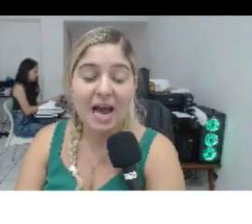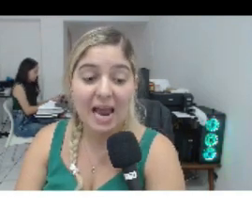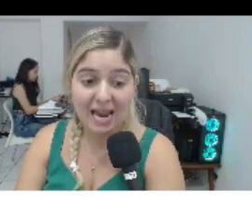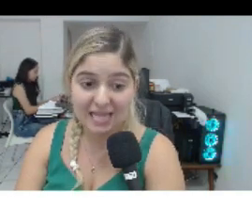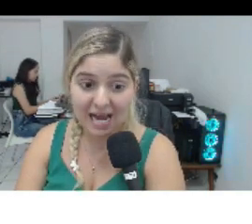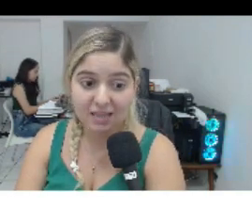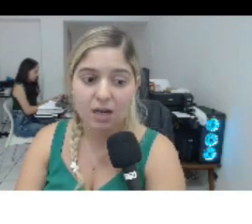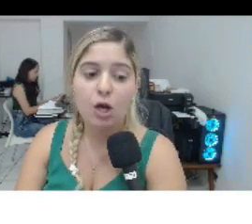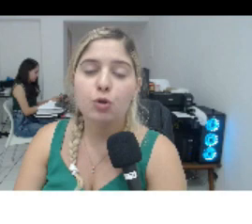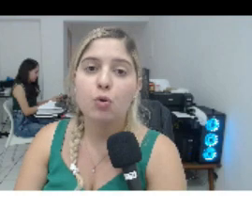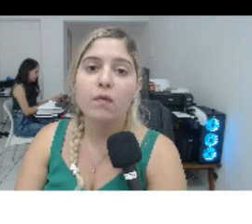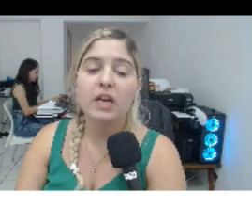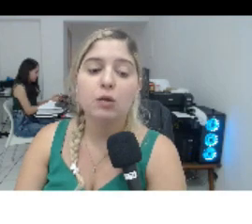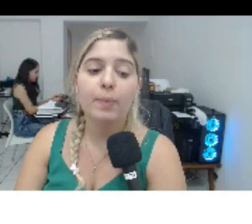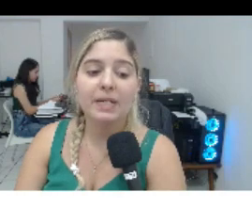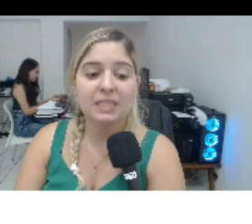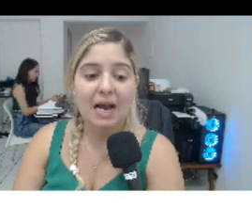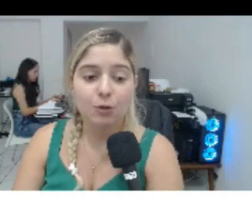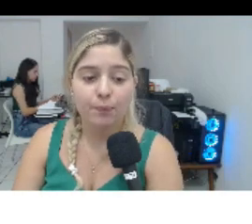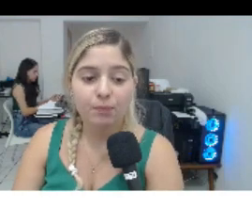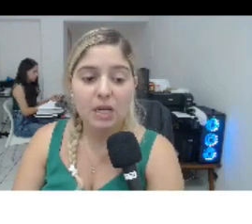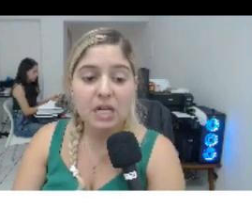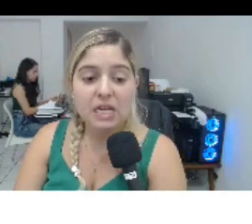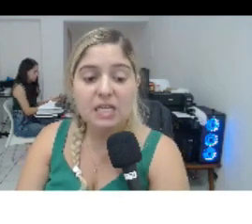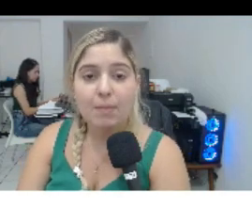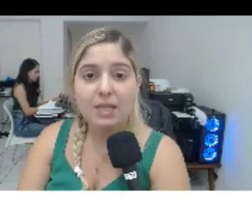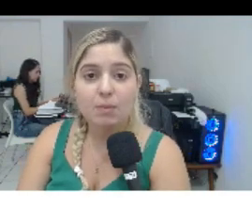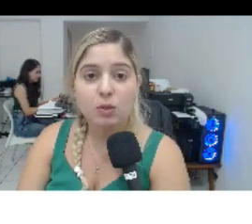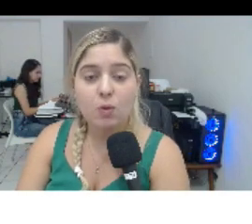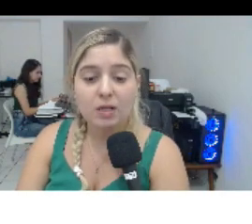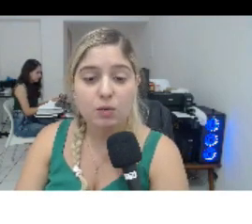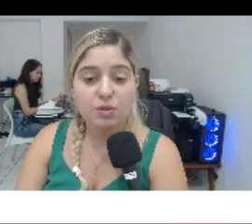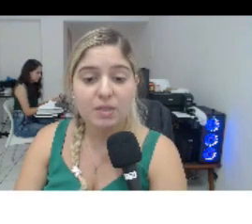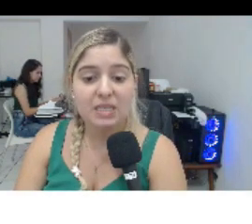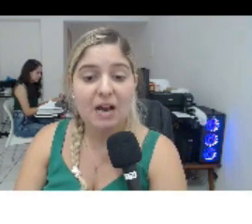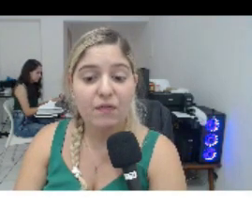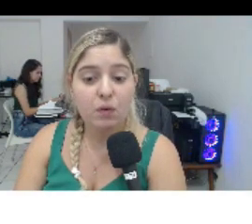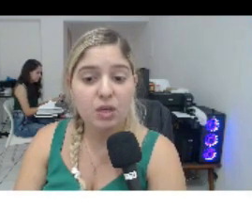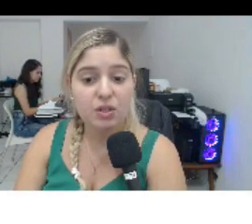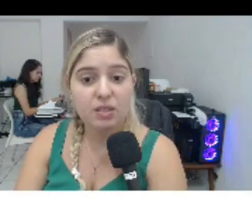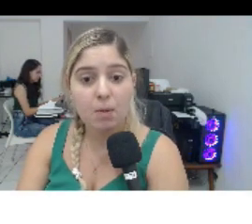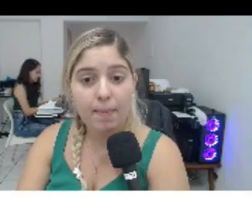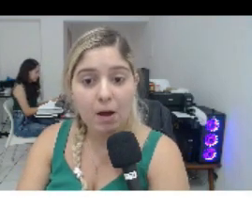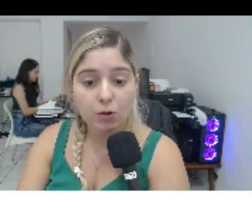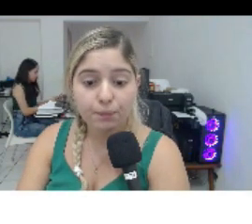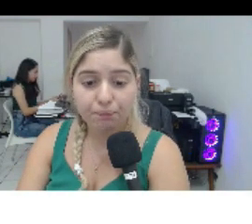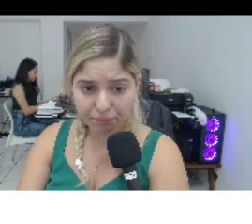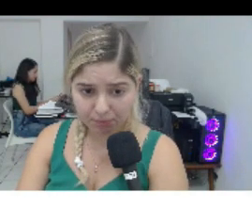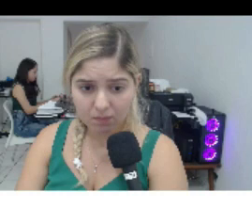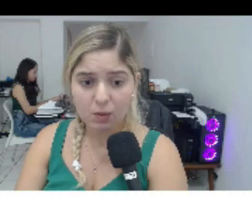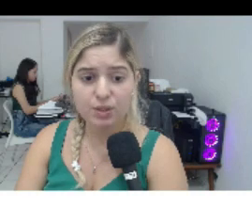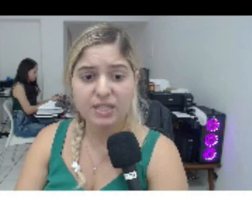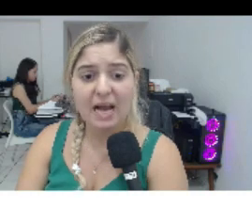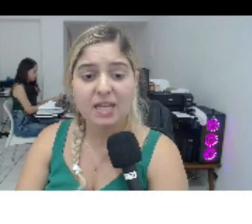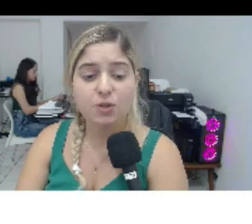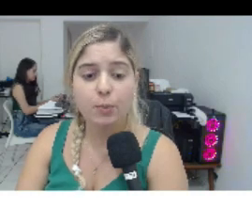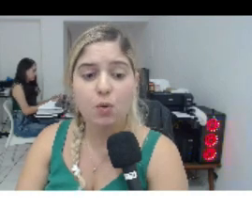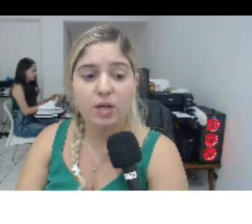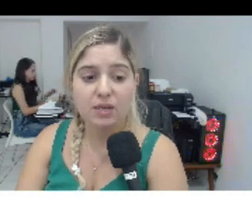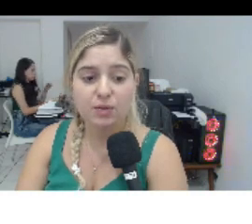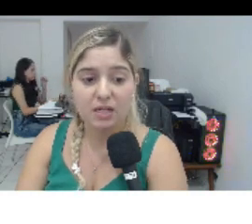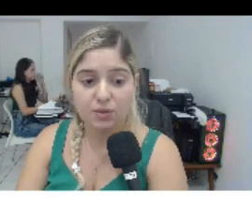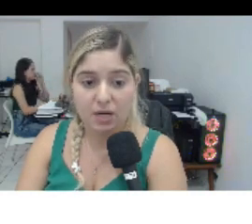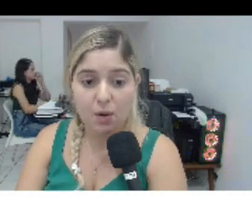dívida herdada do governo passado. E também temos com as últimas da Folha de São Paulo, um destaque